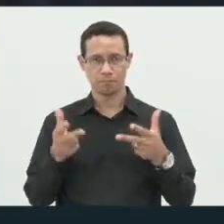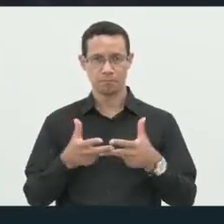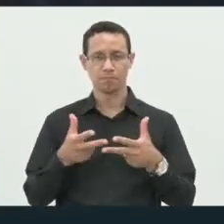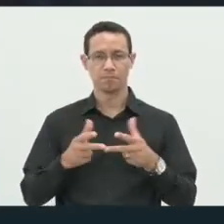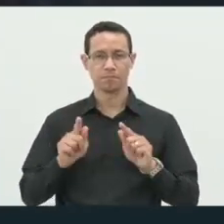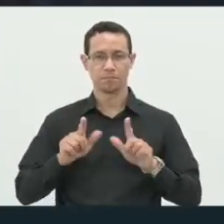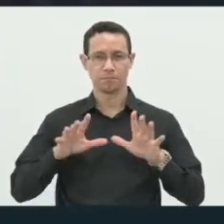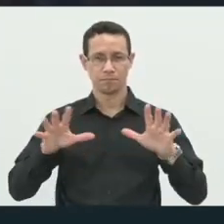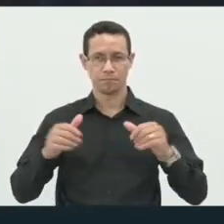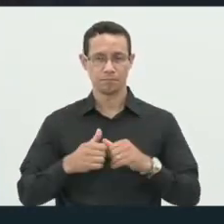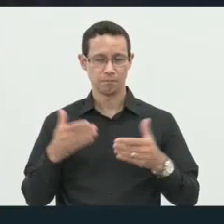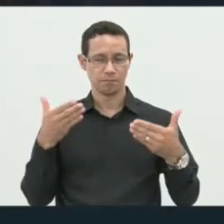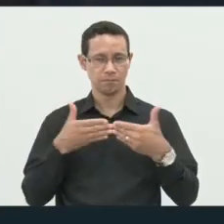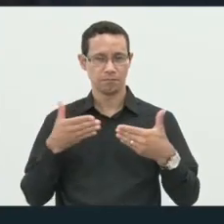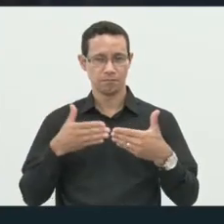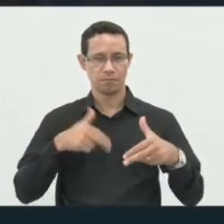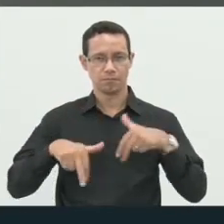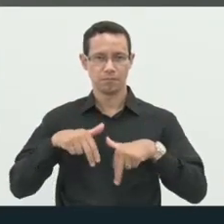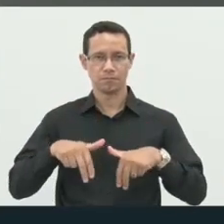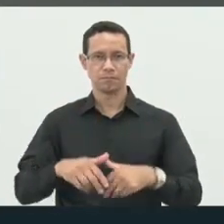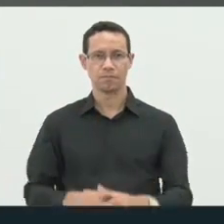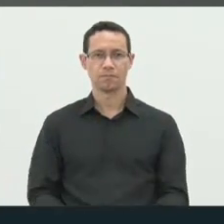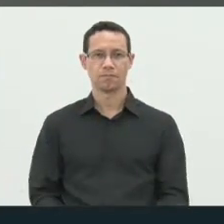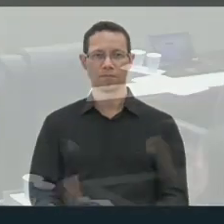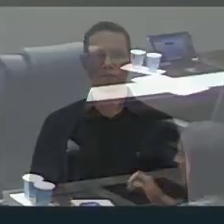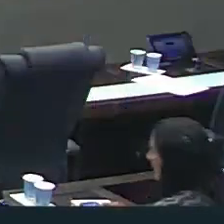Câmara Guarulhos o canal da Cidadania